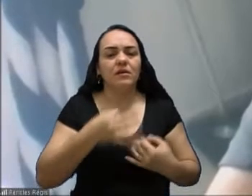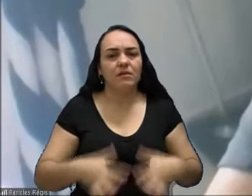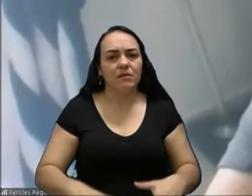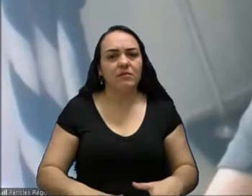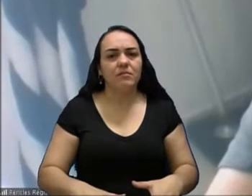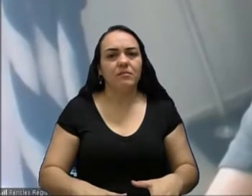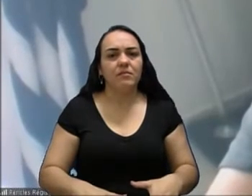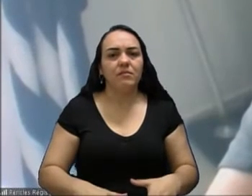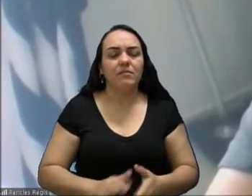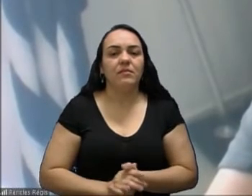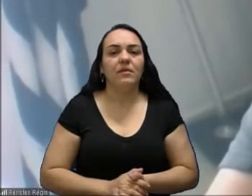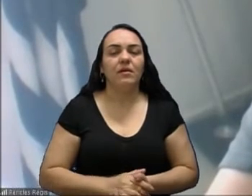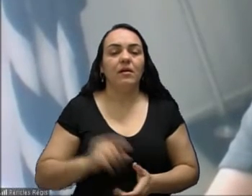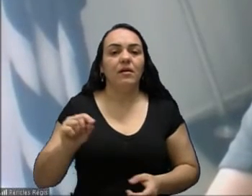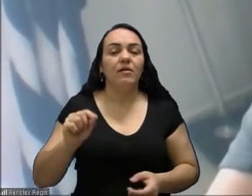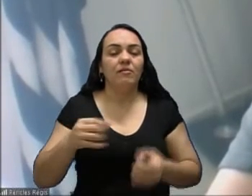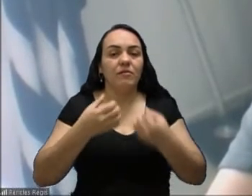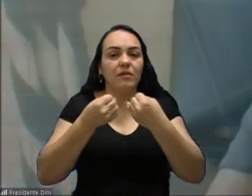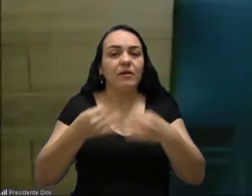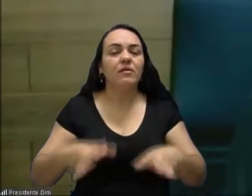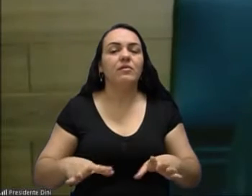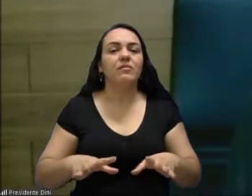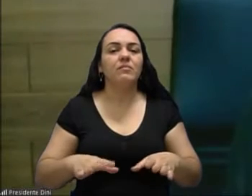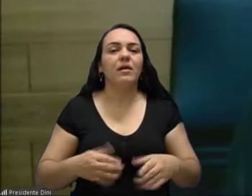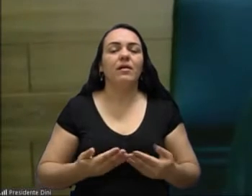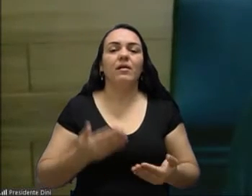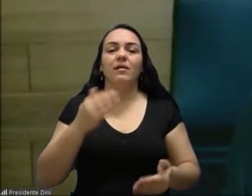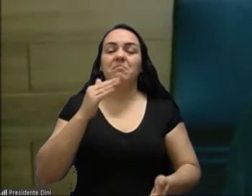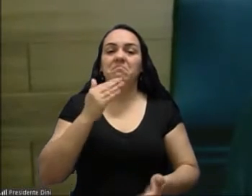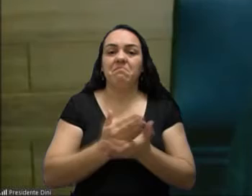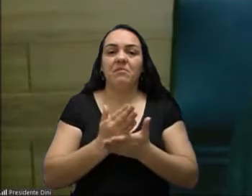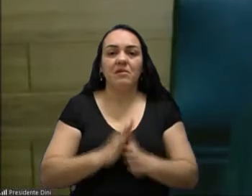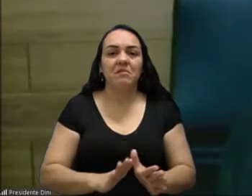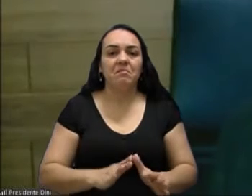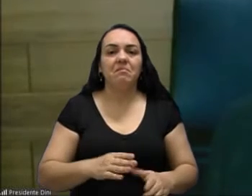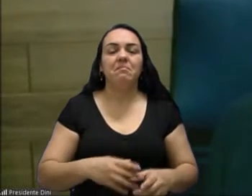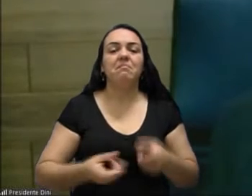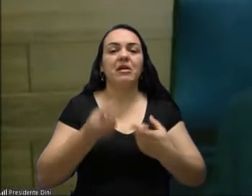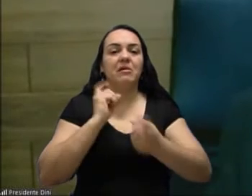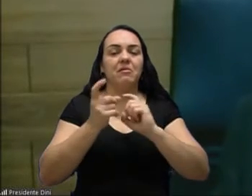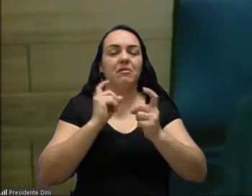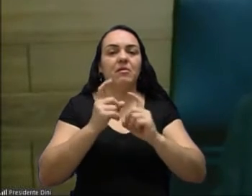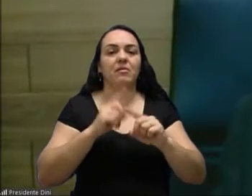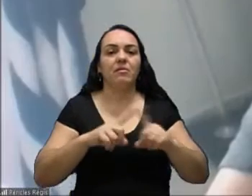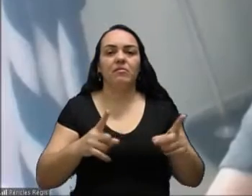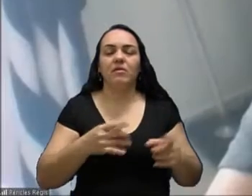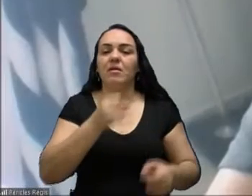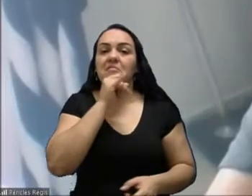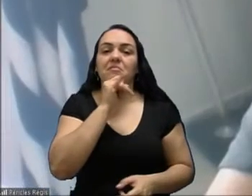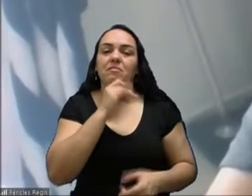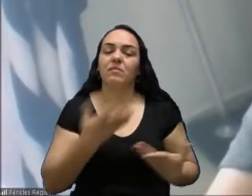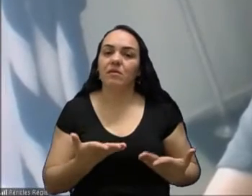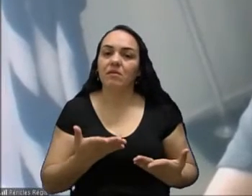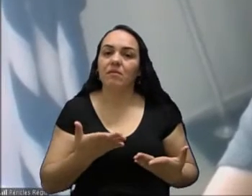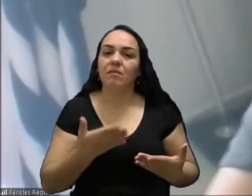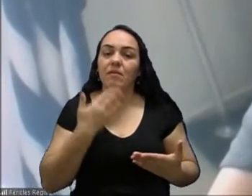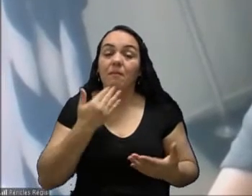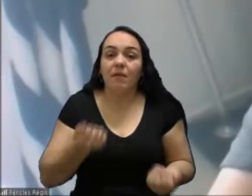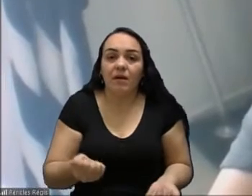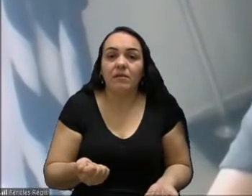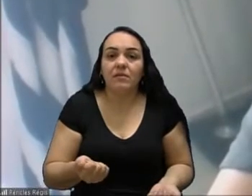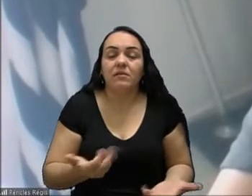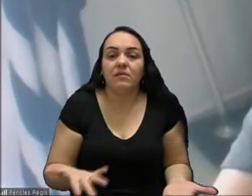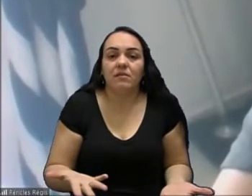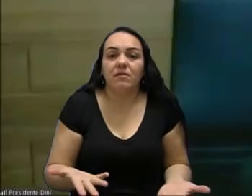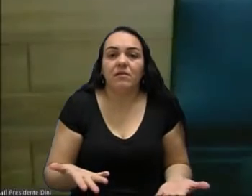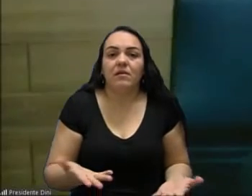equivocado é cancelar a sessão cancelar a sessão mais algum exemplo? público não tem representação